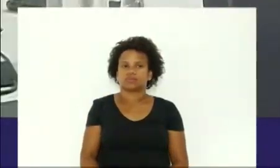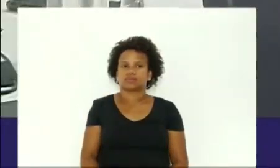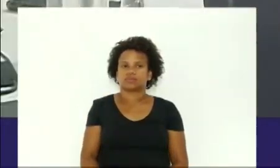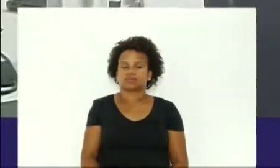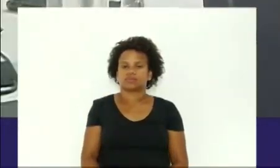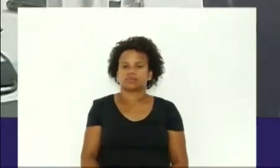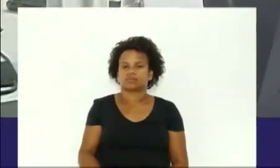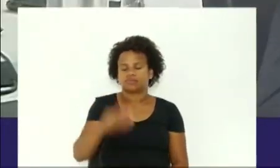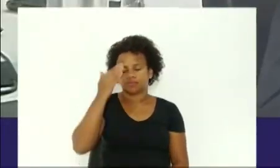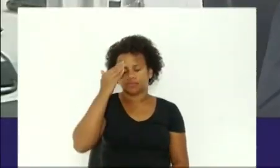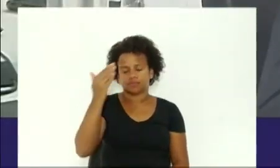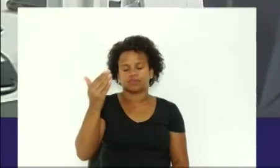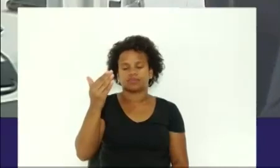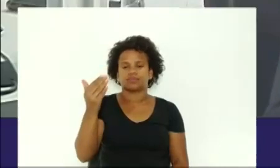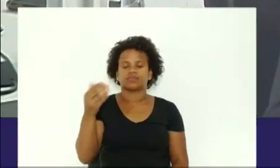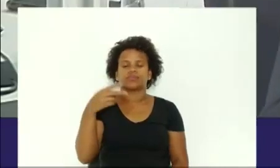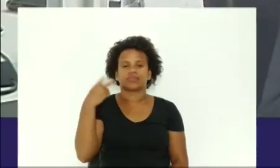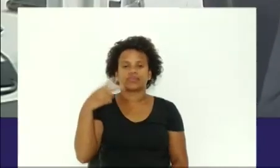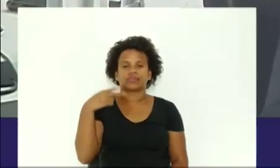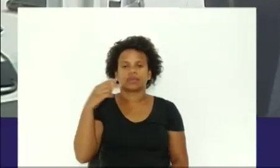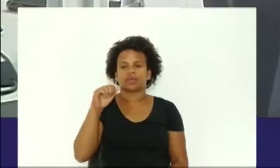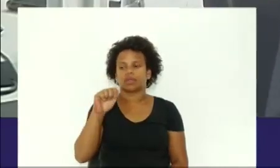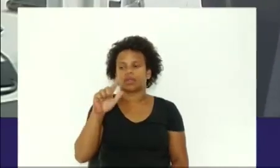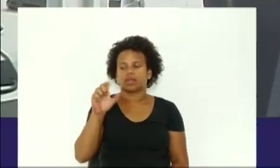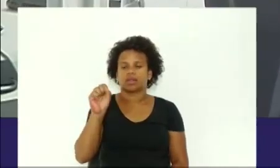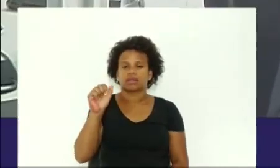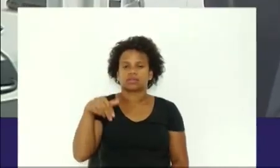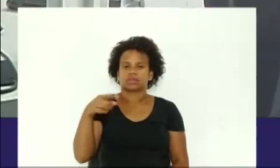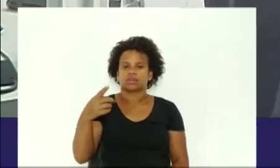Agradeço as palavras, vereadora Alessandra Luquezzi.